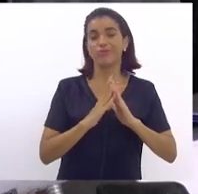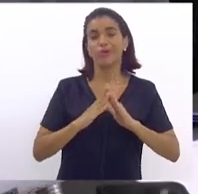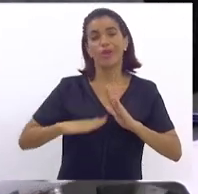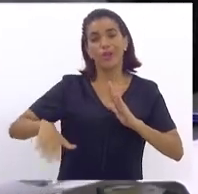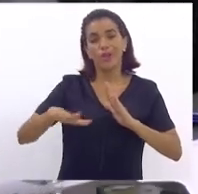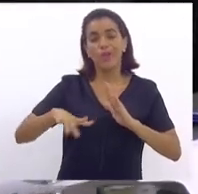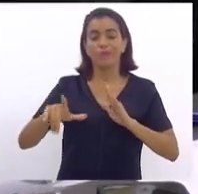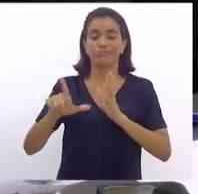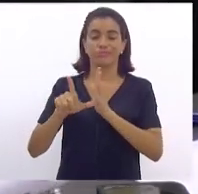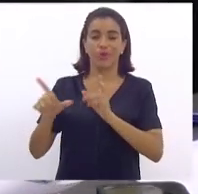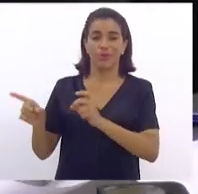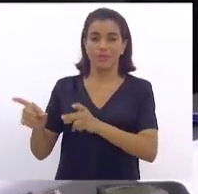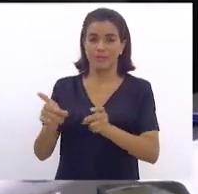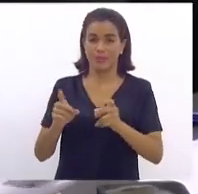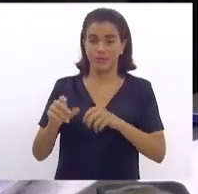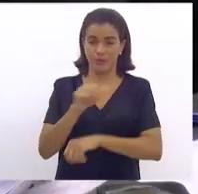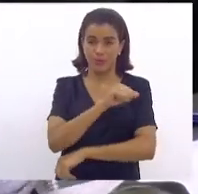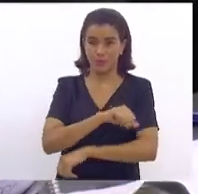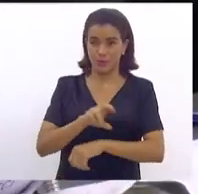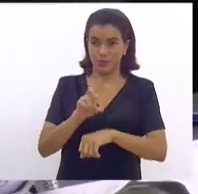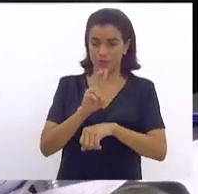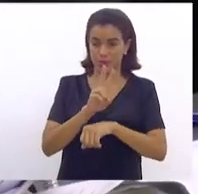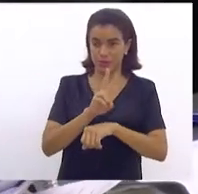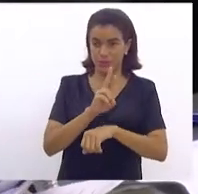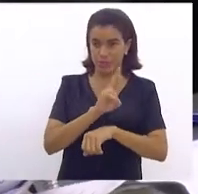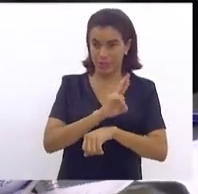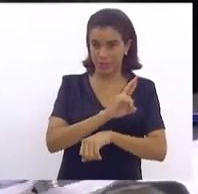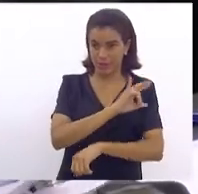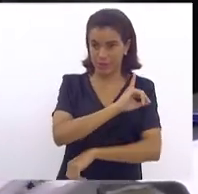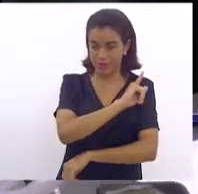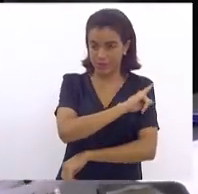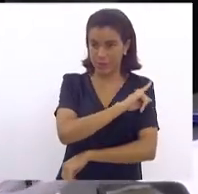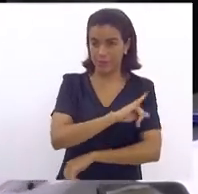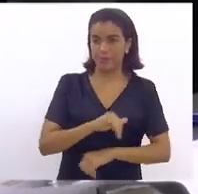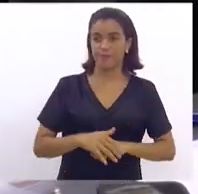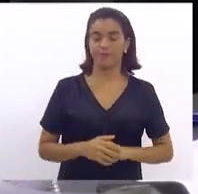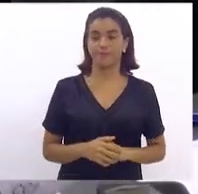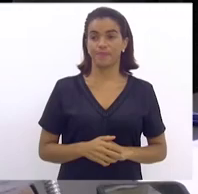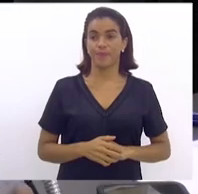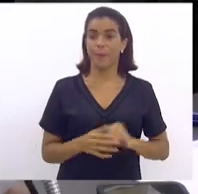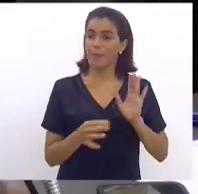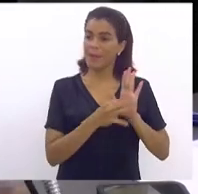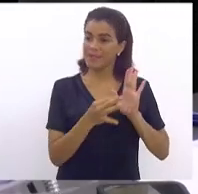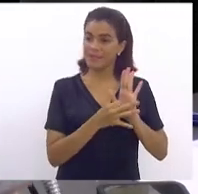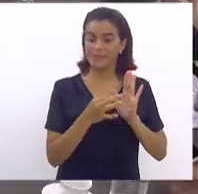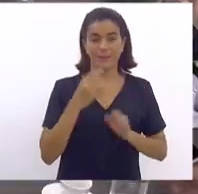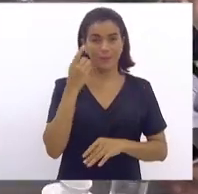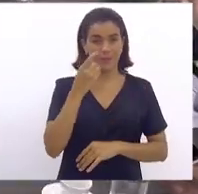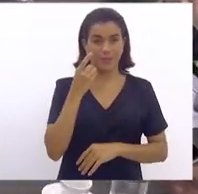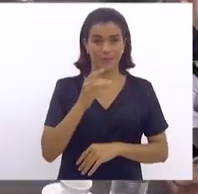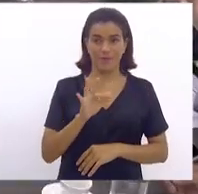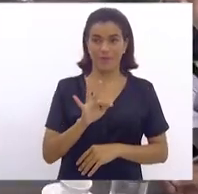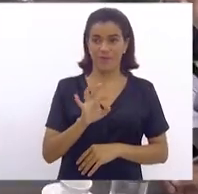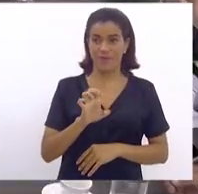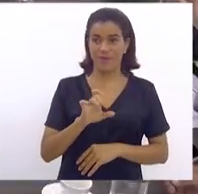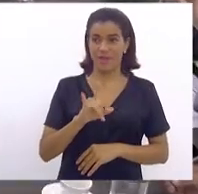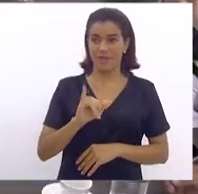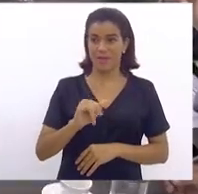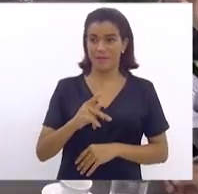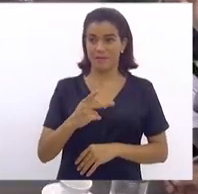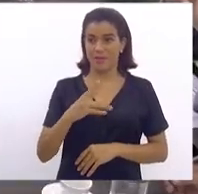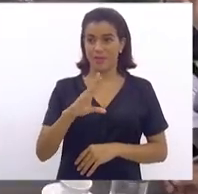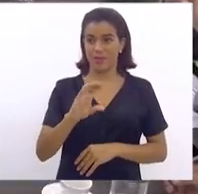do Rio de Janeiro. O parecer do deputado... Para parecer, deputado Felipe Ramos. Presidente,